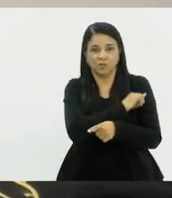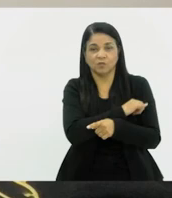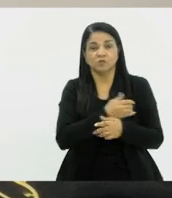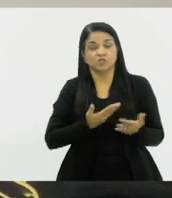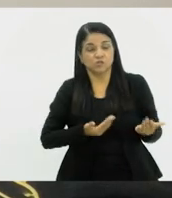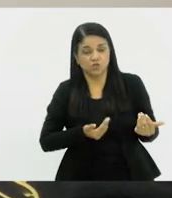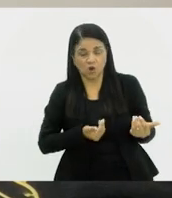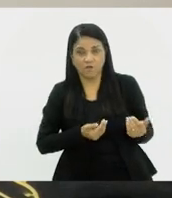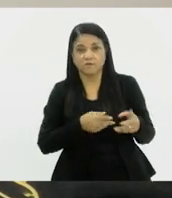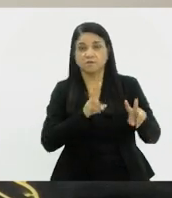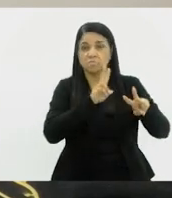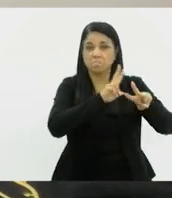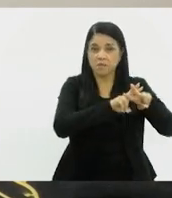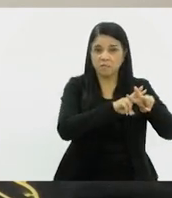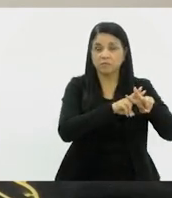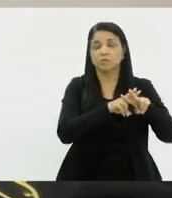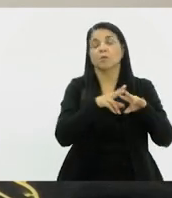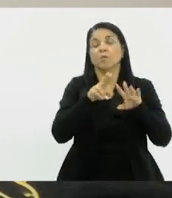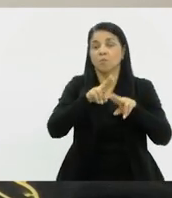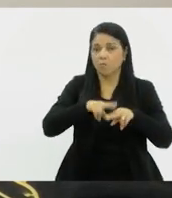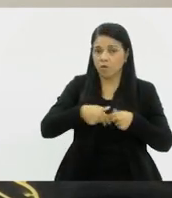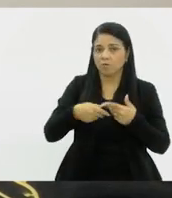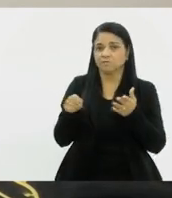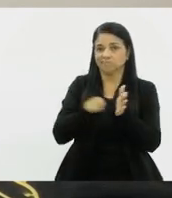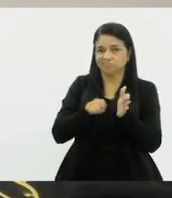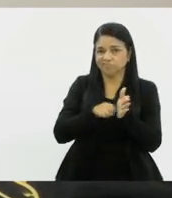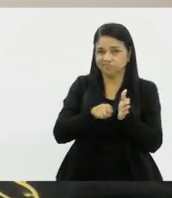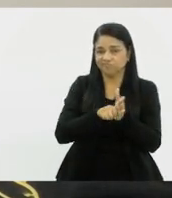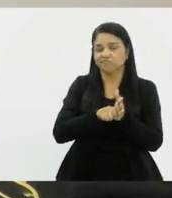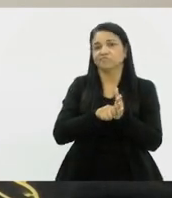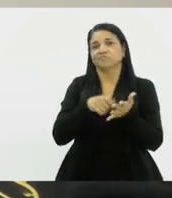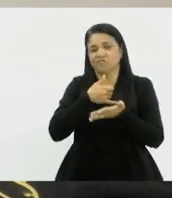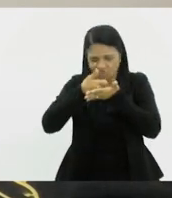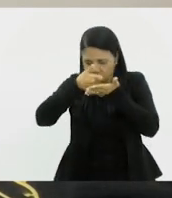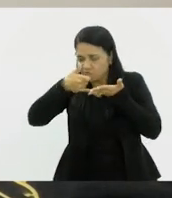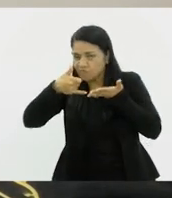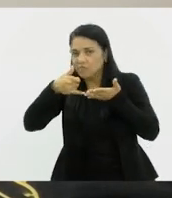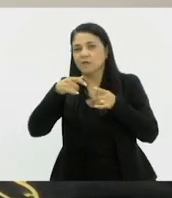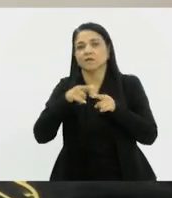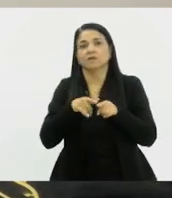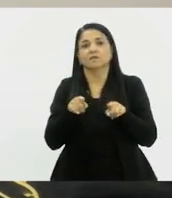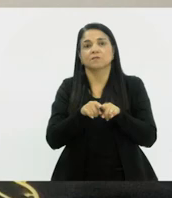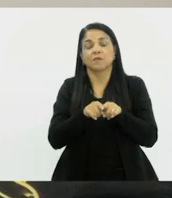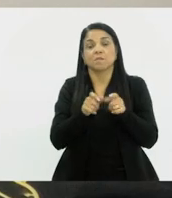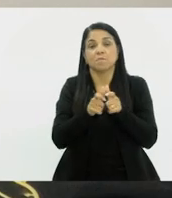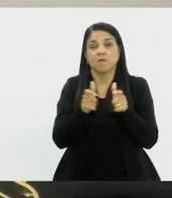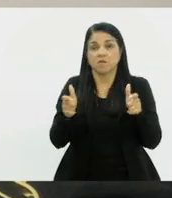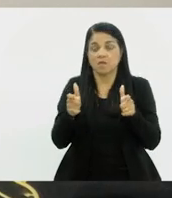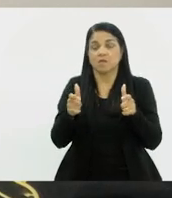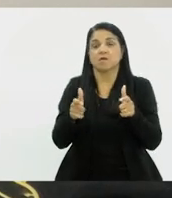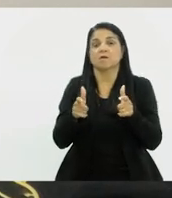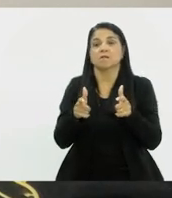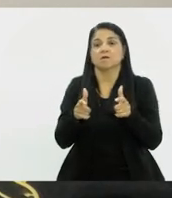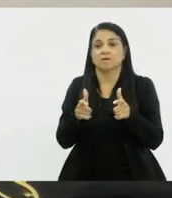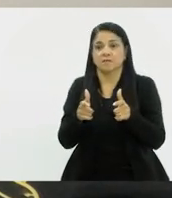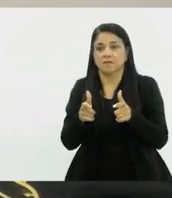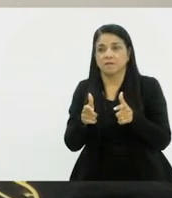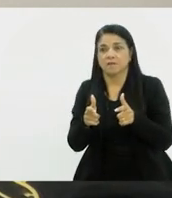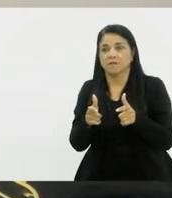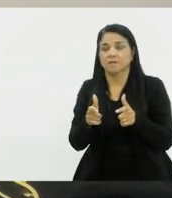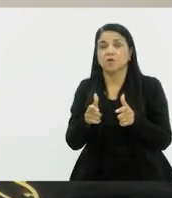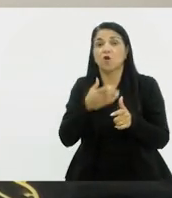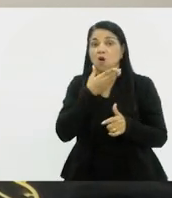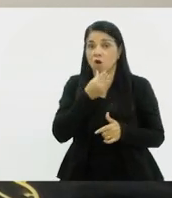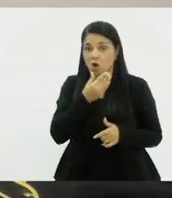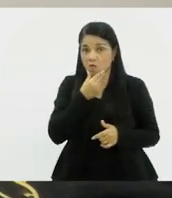por maconha e cocaína eh primários de boas antecedentes na sua maioria esmagador eh eh